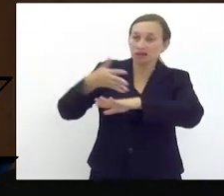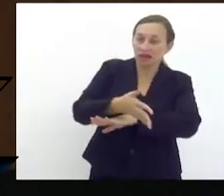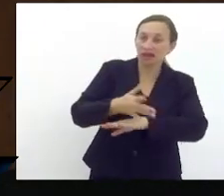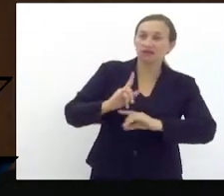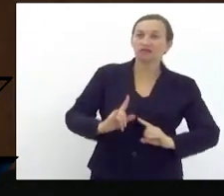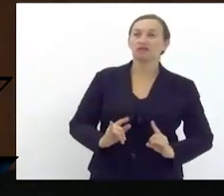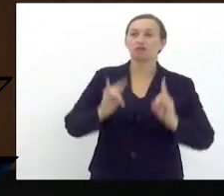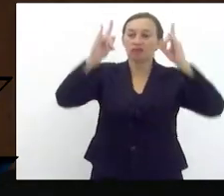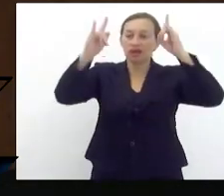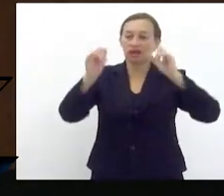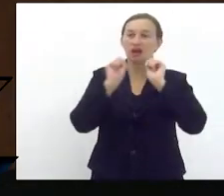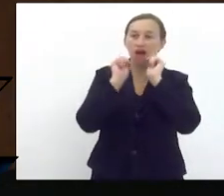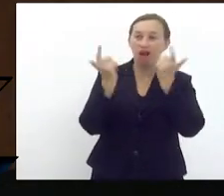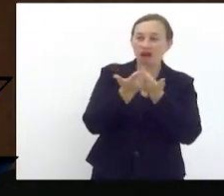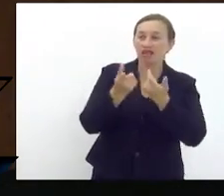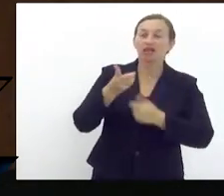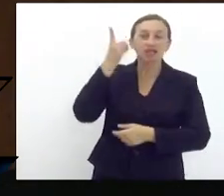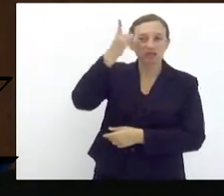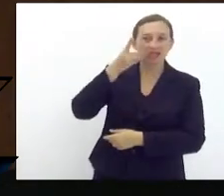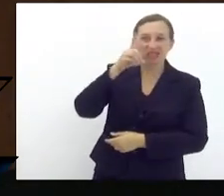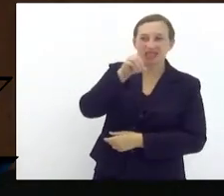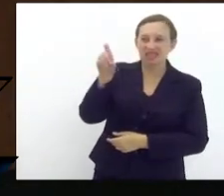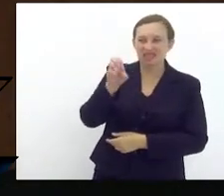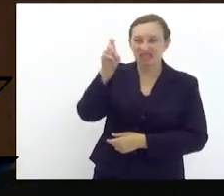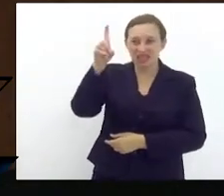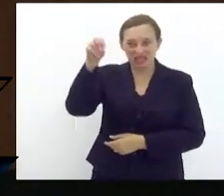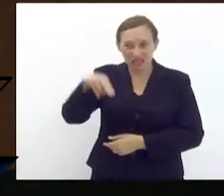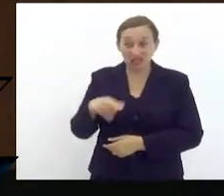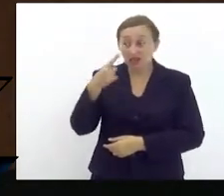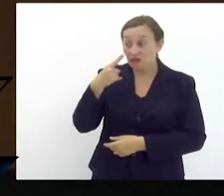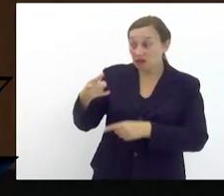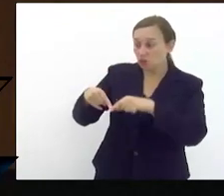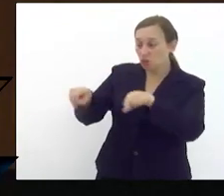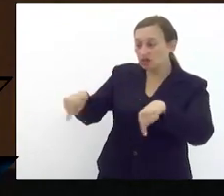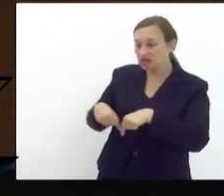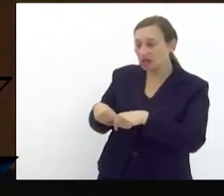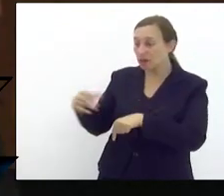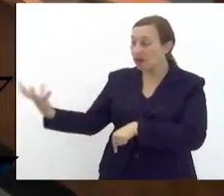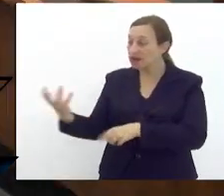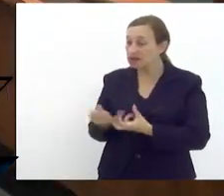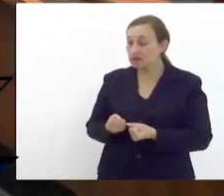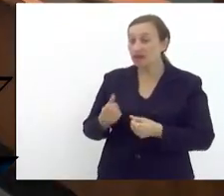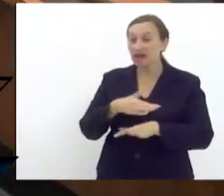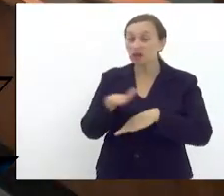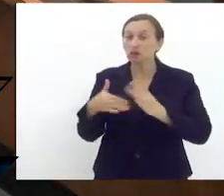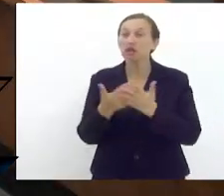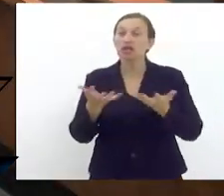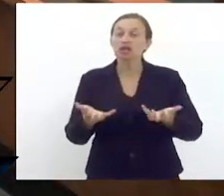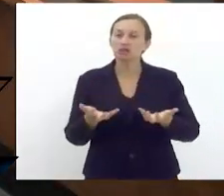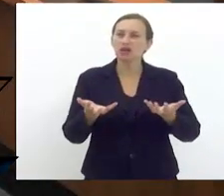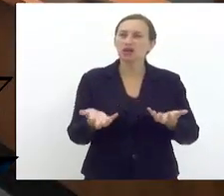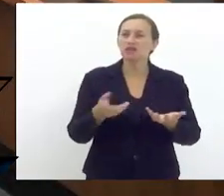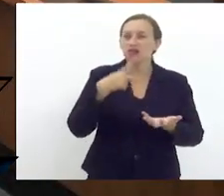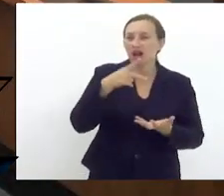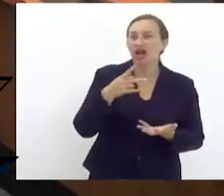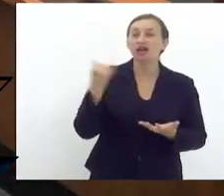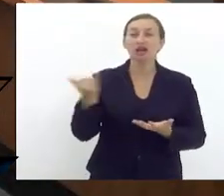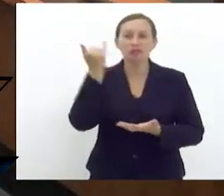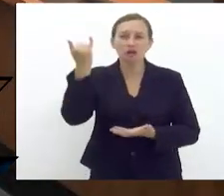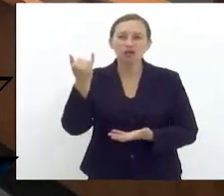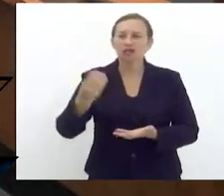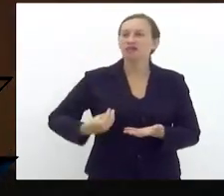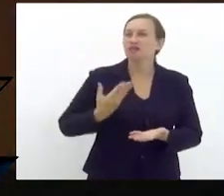a deputada zeidan tá vendo pra gente aí uma uma sala lá para poder receber então quero reforçar que é muito importante a participação